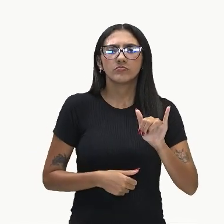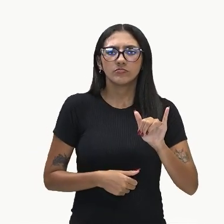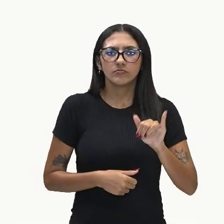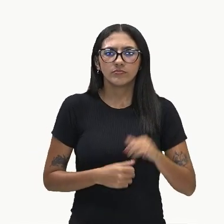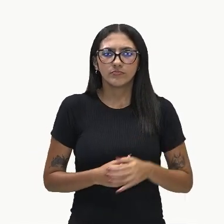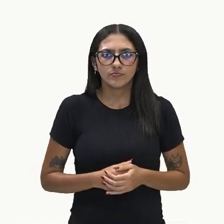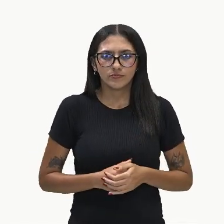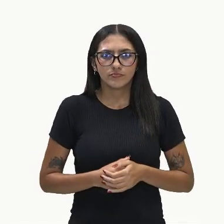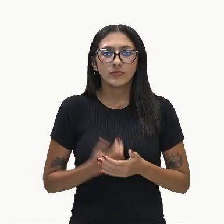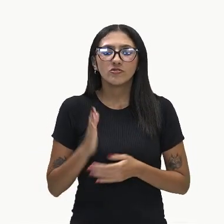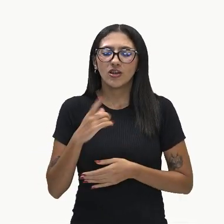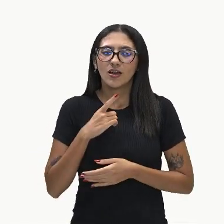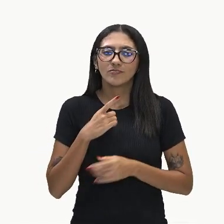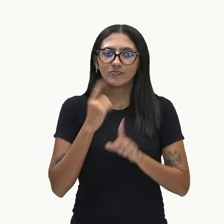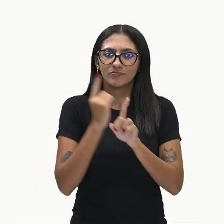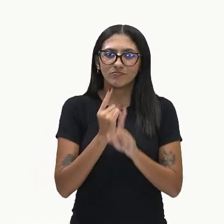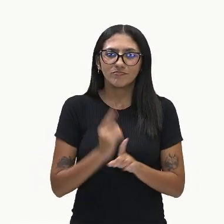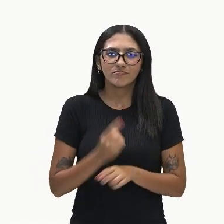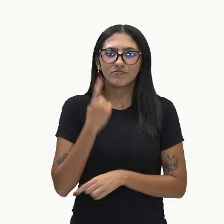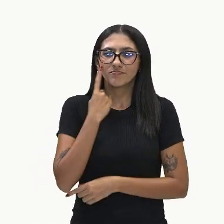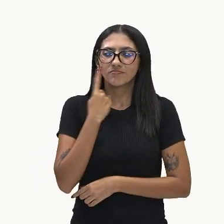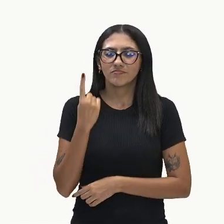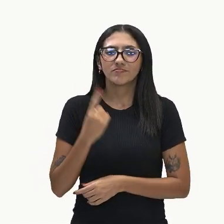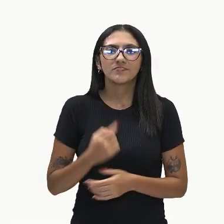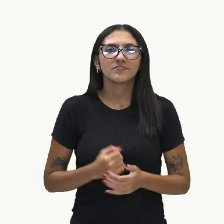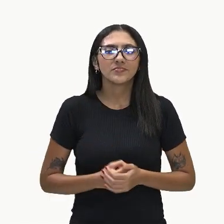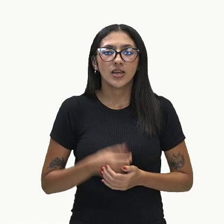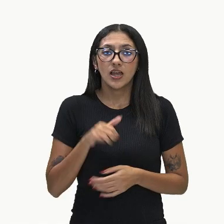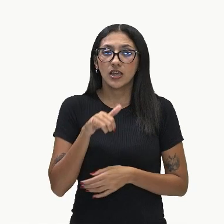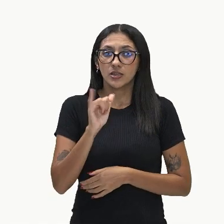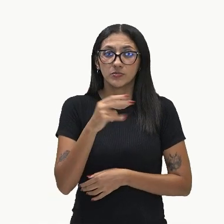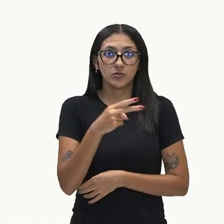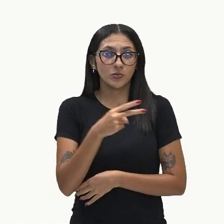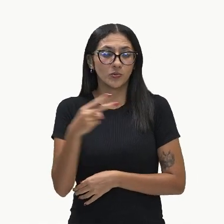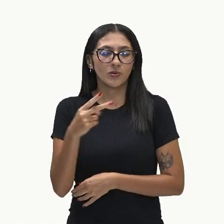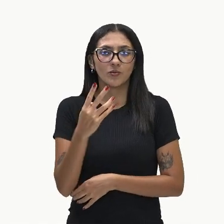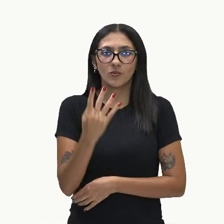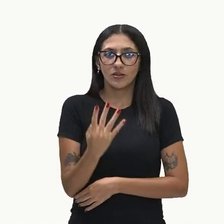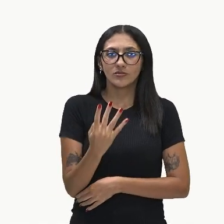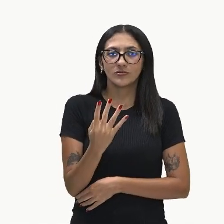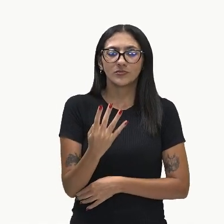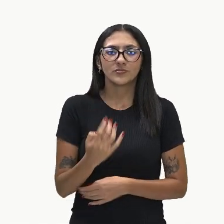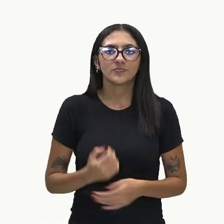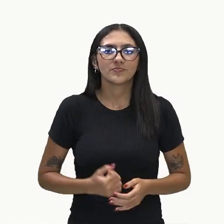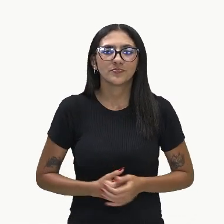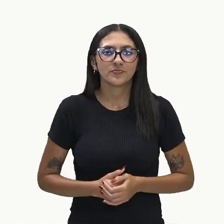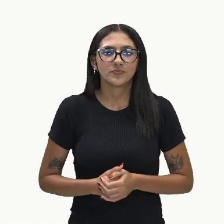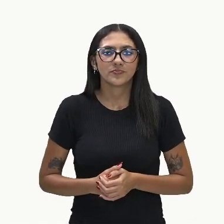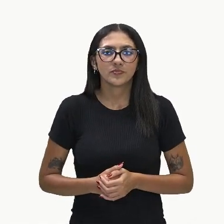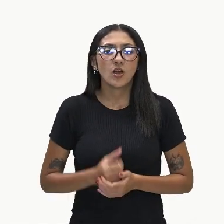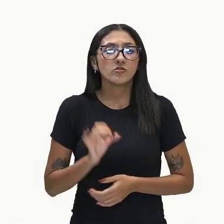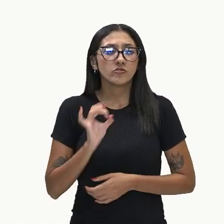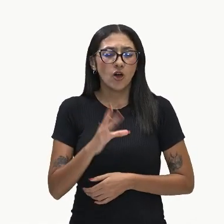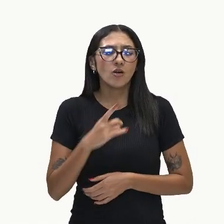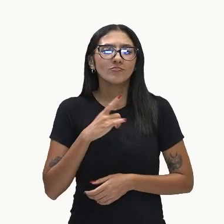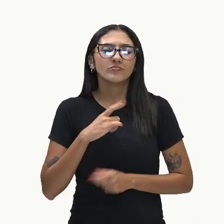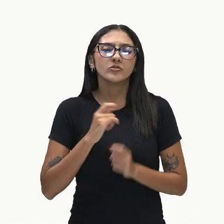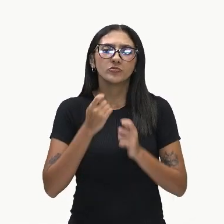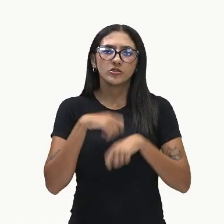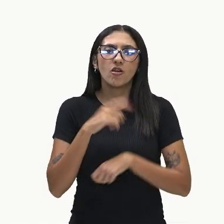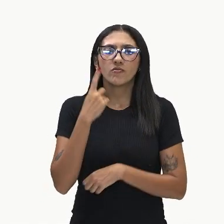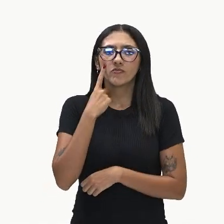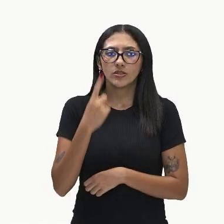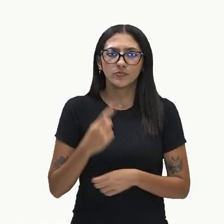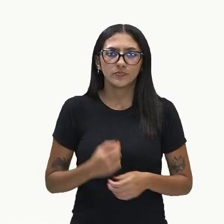claro, a gente já está com a resposta, que é o número 4. Por quê? Porque aqui eu só posso ter, ó, 2 vezes